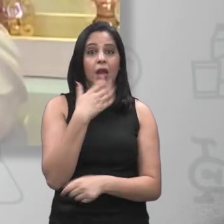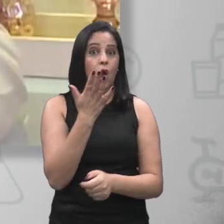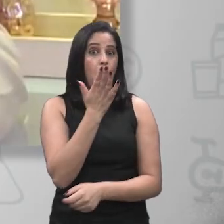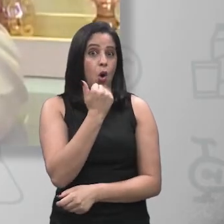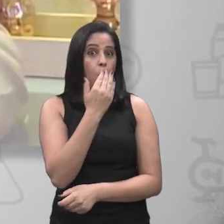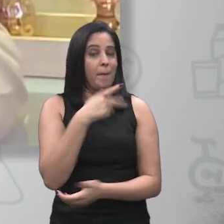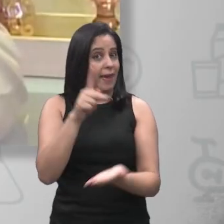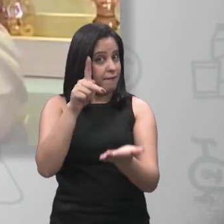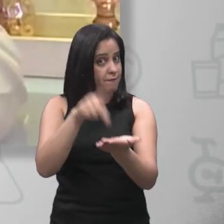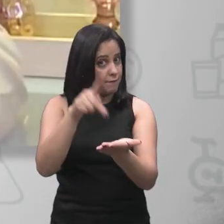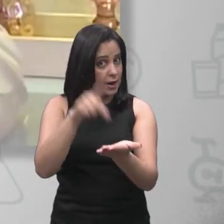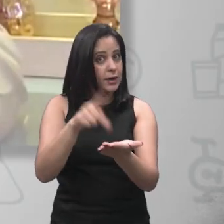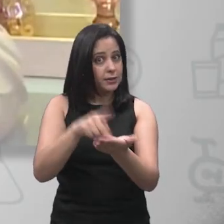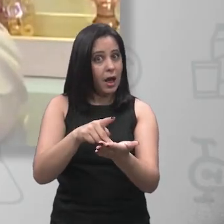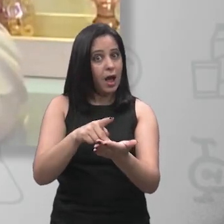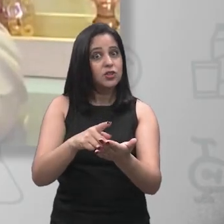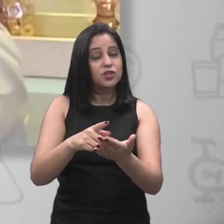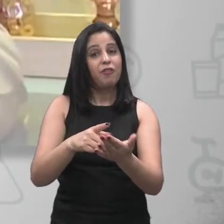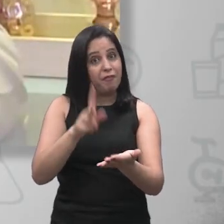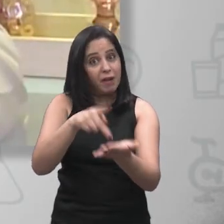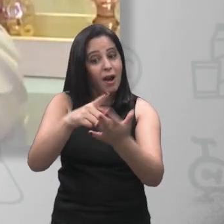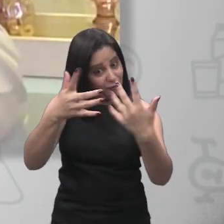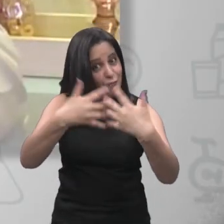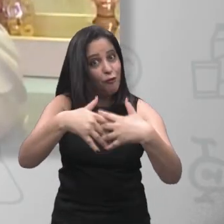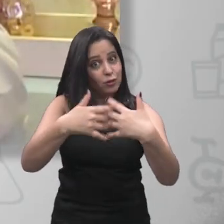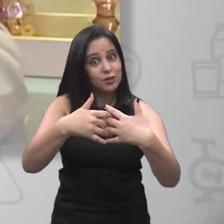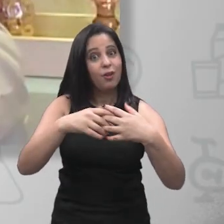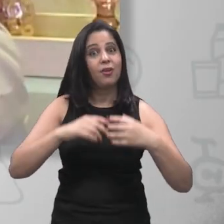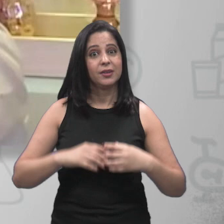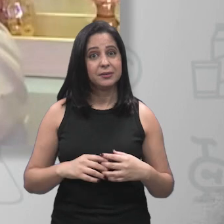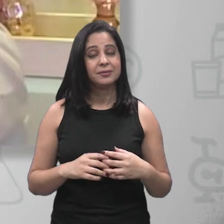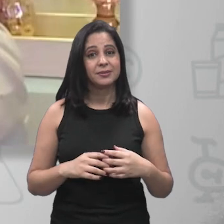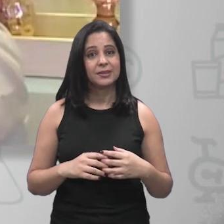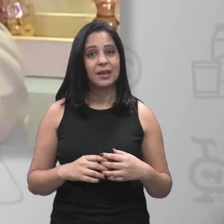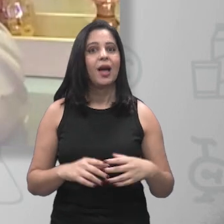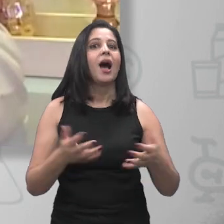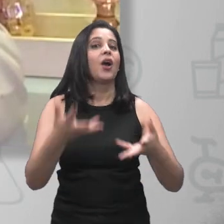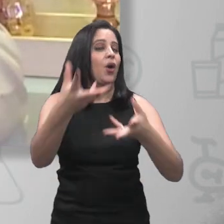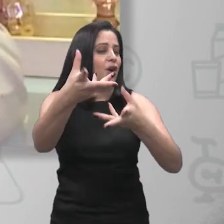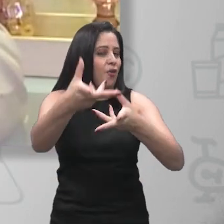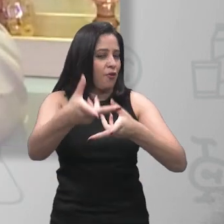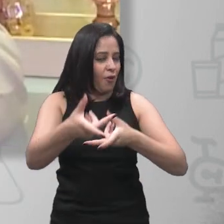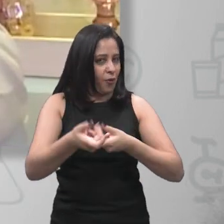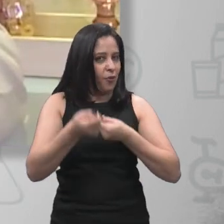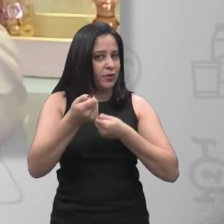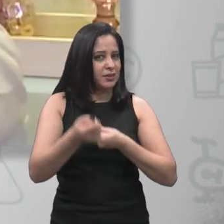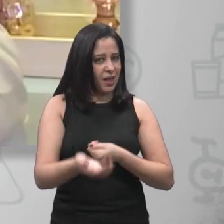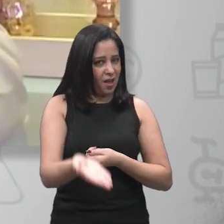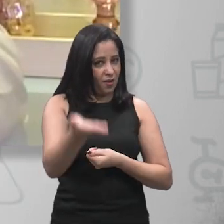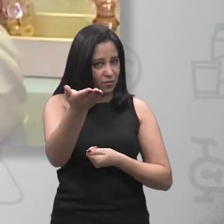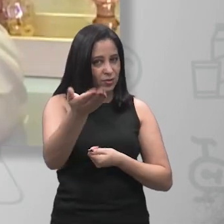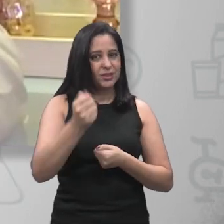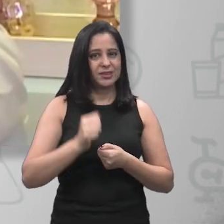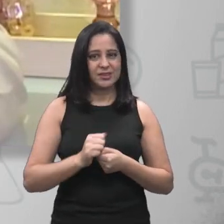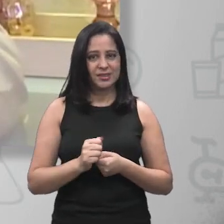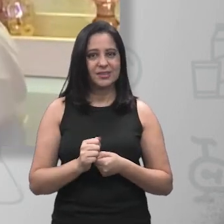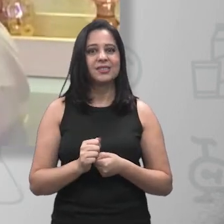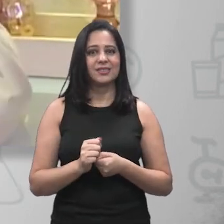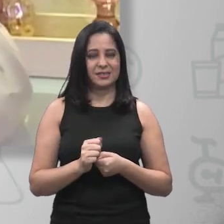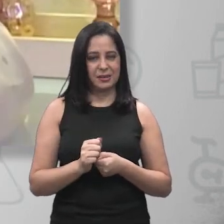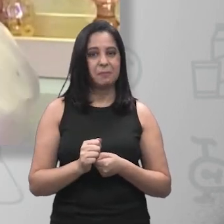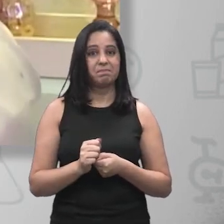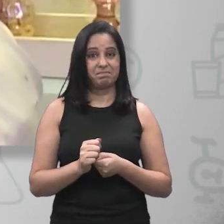A alimentação de verdade, ela funciona. E eu gostaria de te convidar a praticar isso,